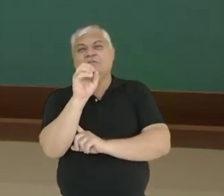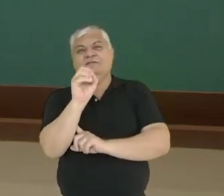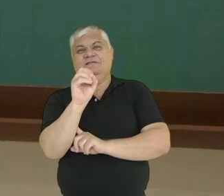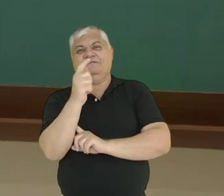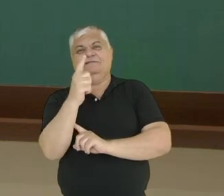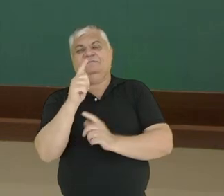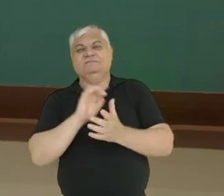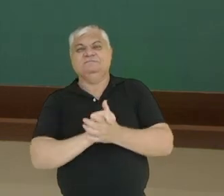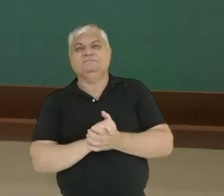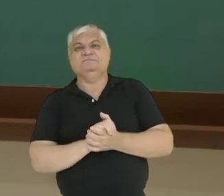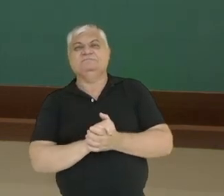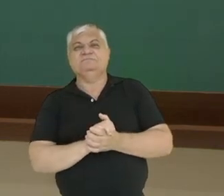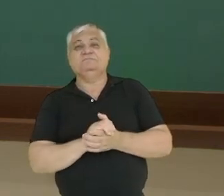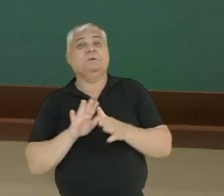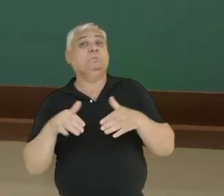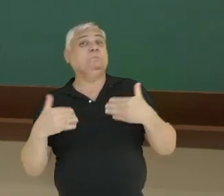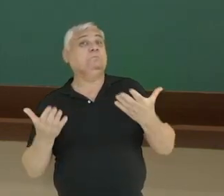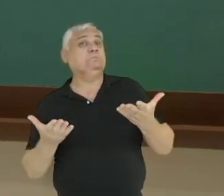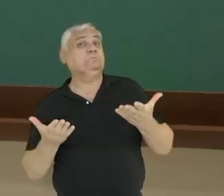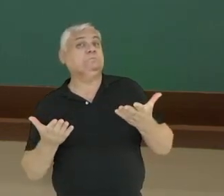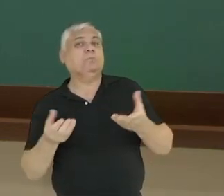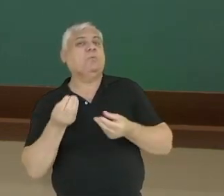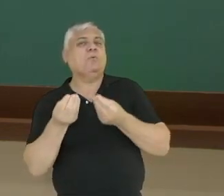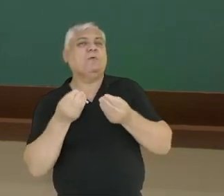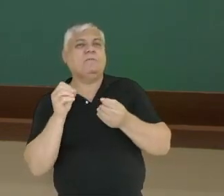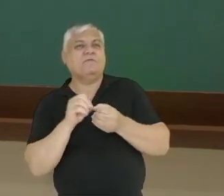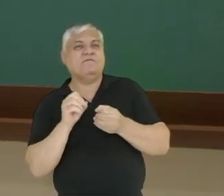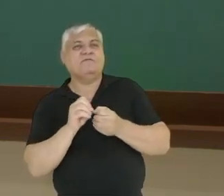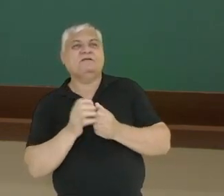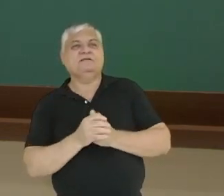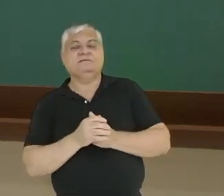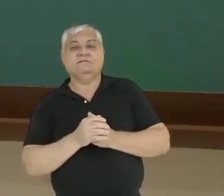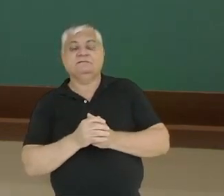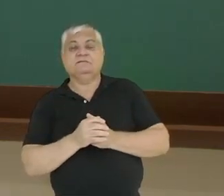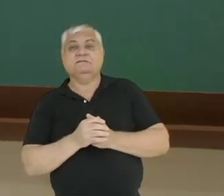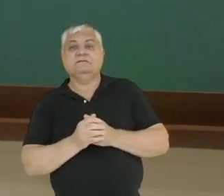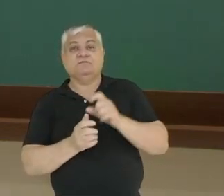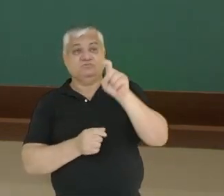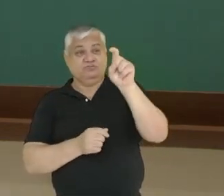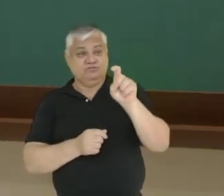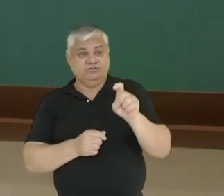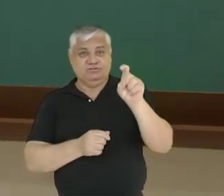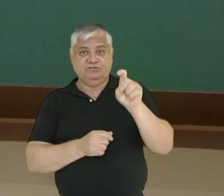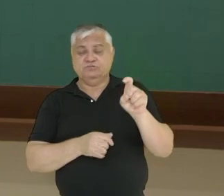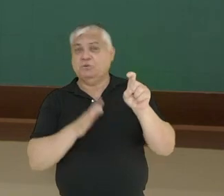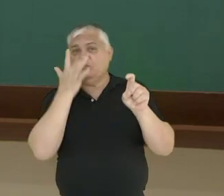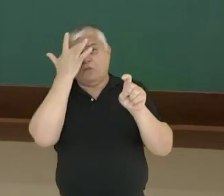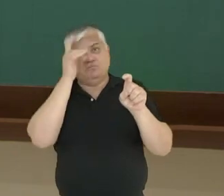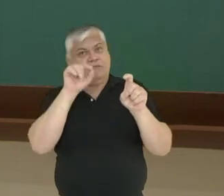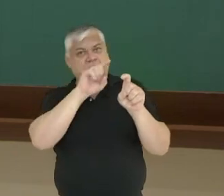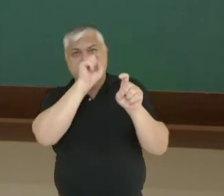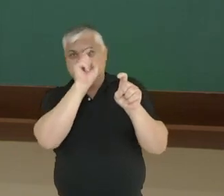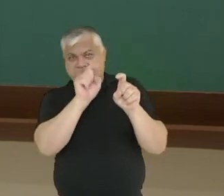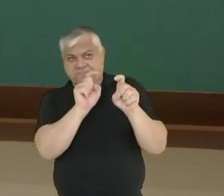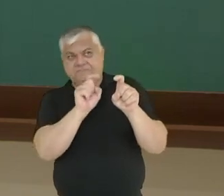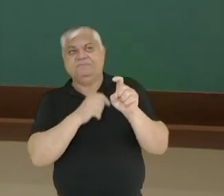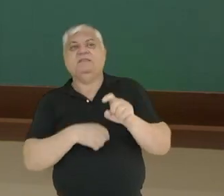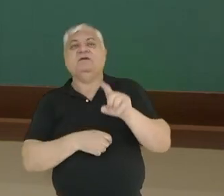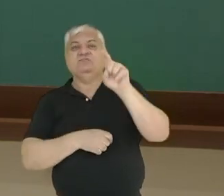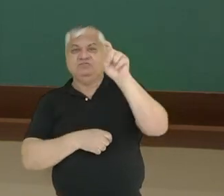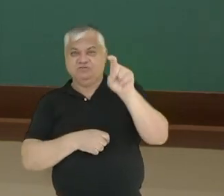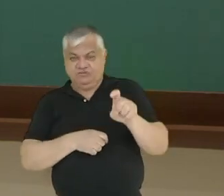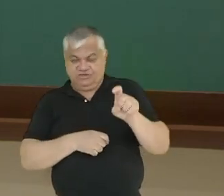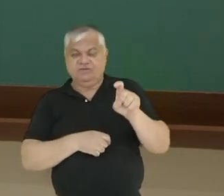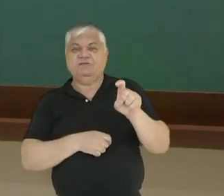graus. Qual que é o próximo passo? O meu objetivo é descobrir o valor de x. Então, eu vou isolar